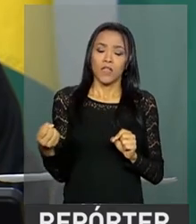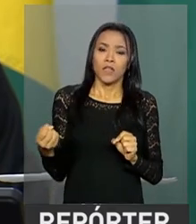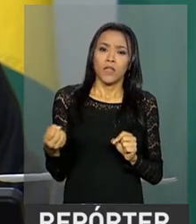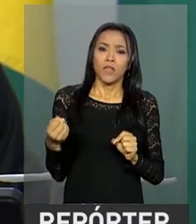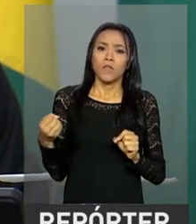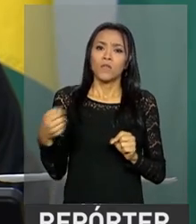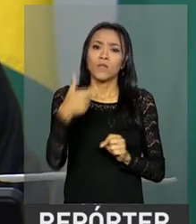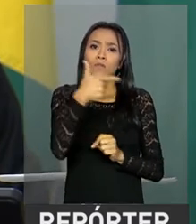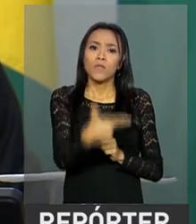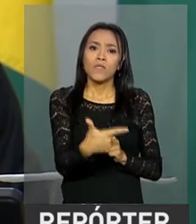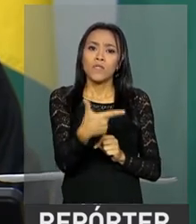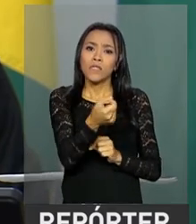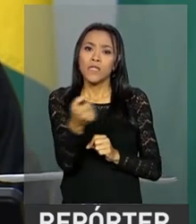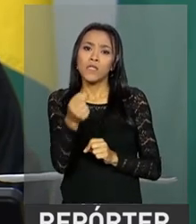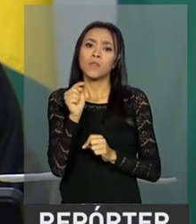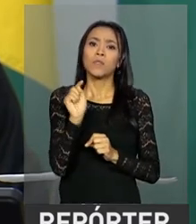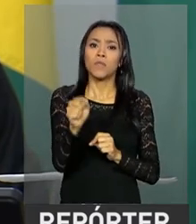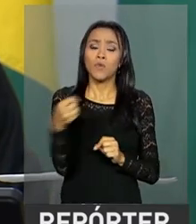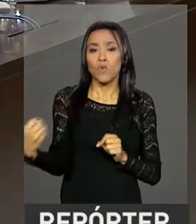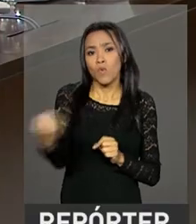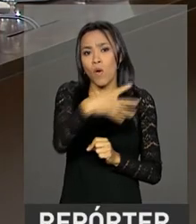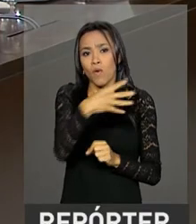empregos diretos